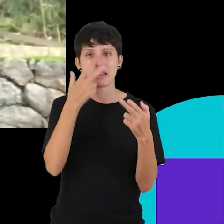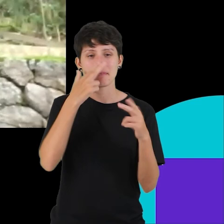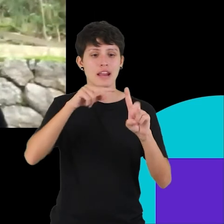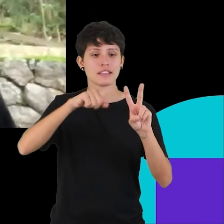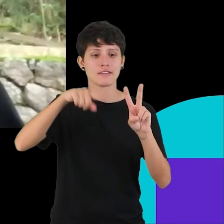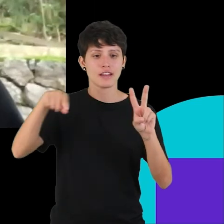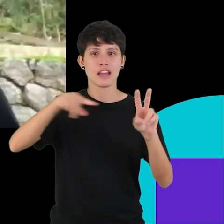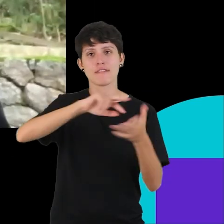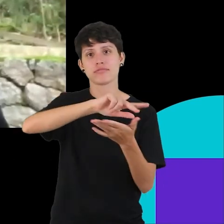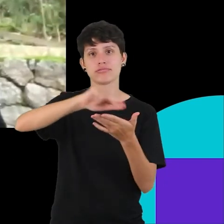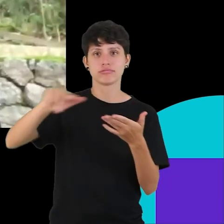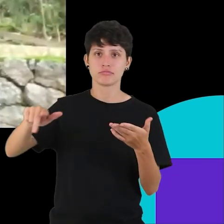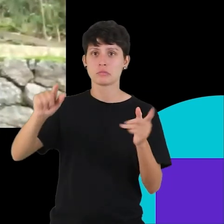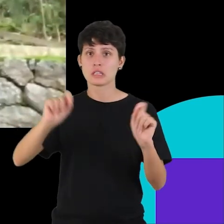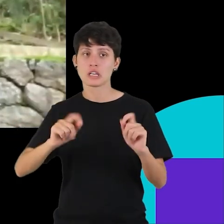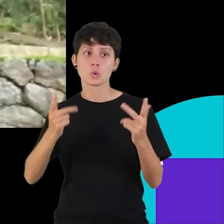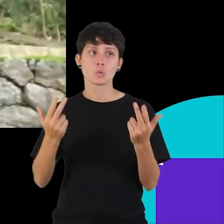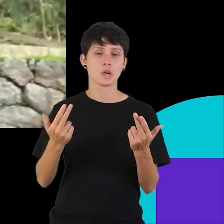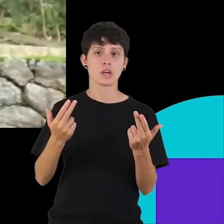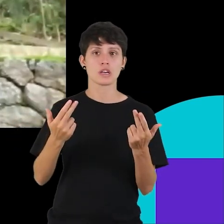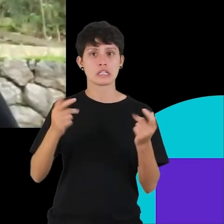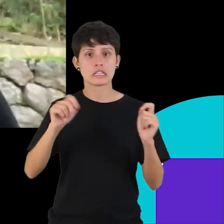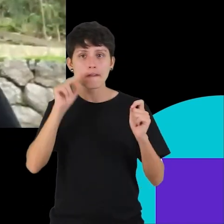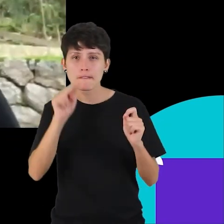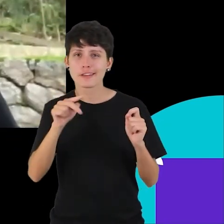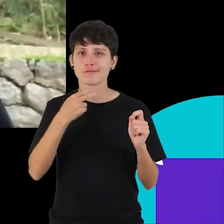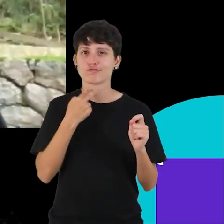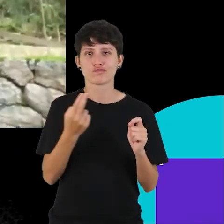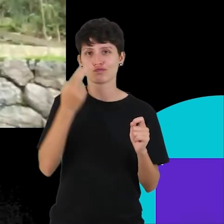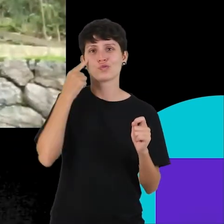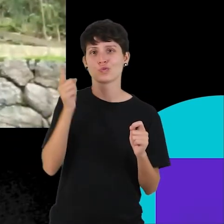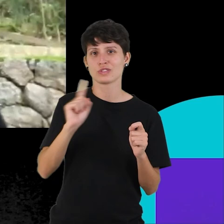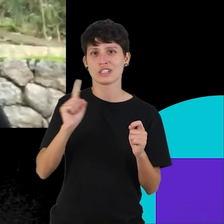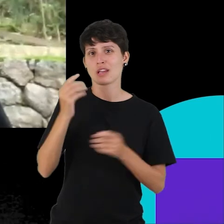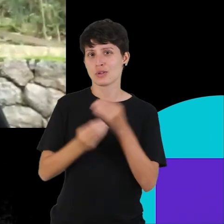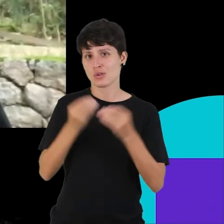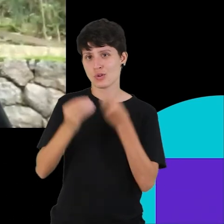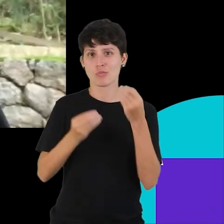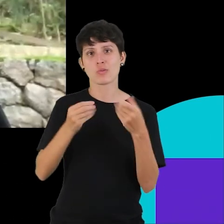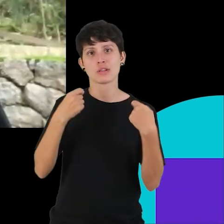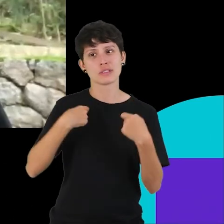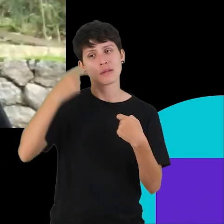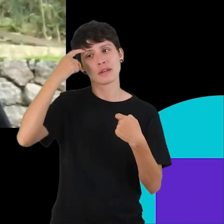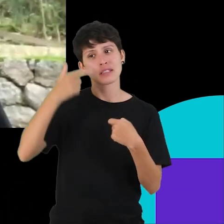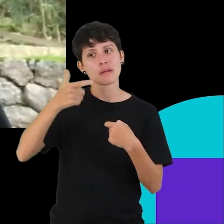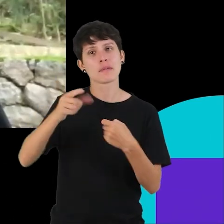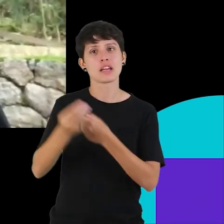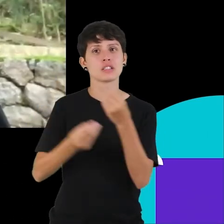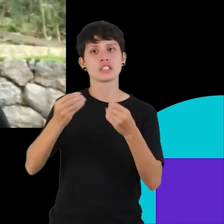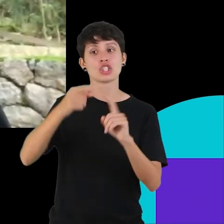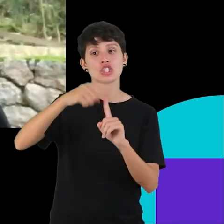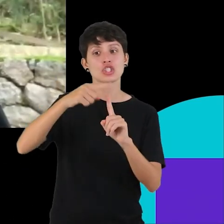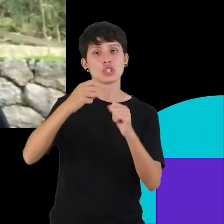prática de vocês, nos desafios que vocês têm nos trabalhos de vocês. Como essas relações complexas ajudam vocês a entender os